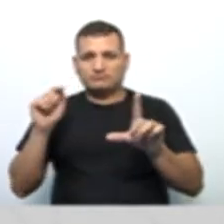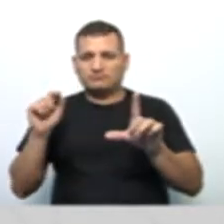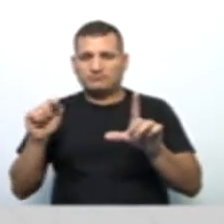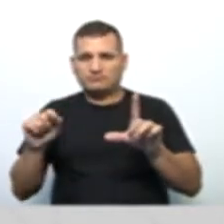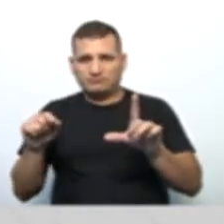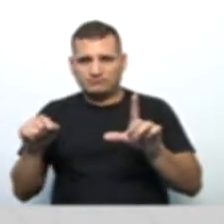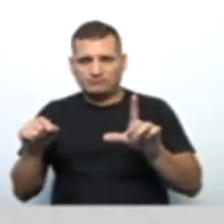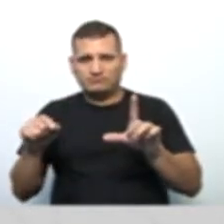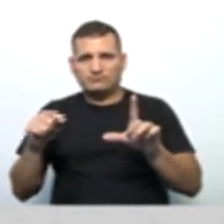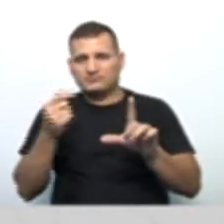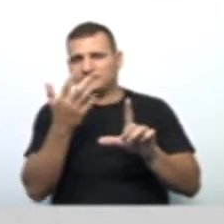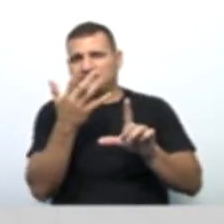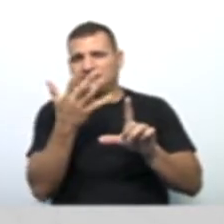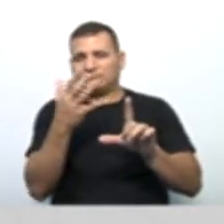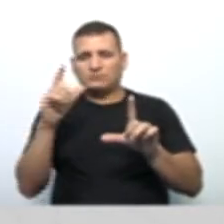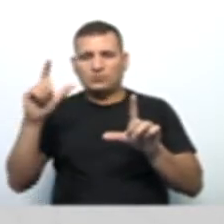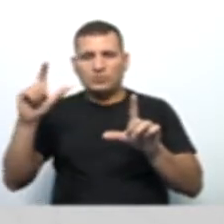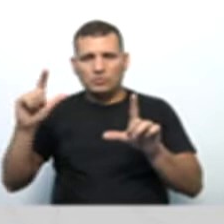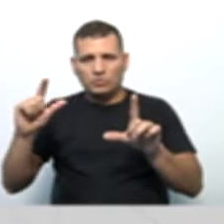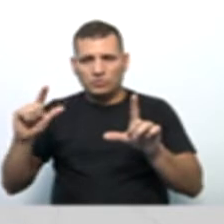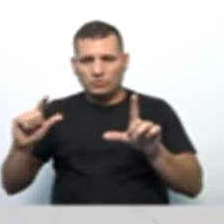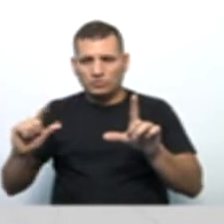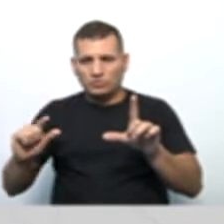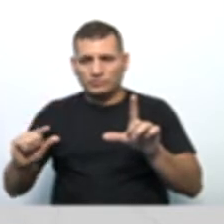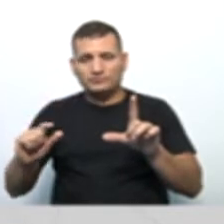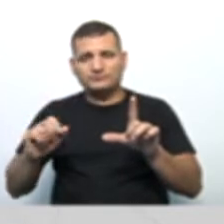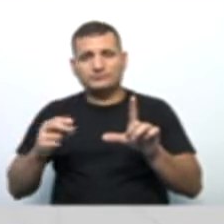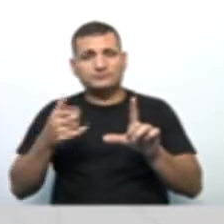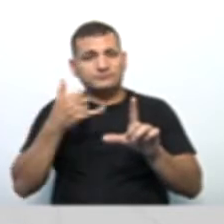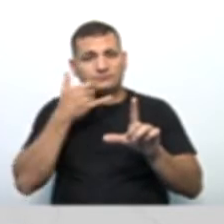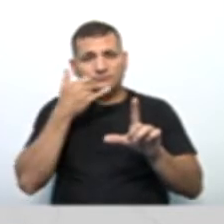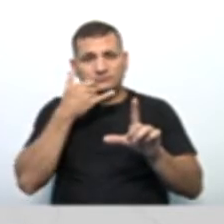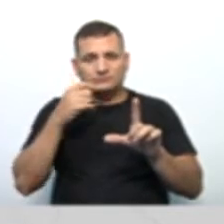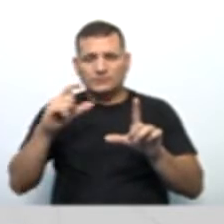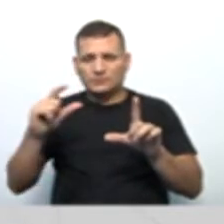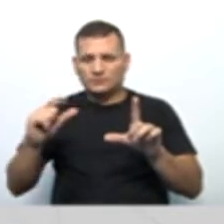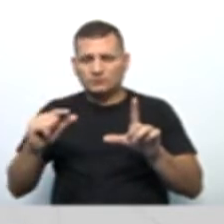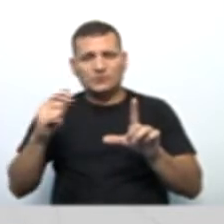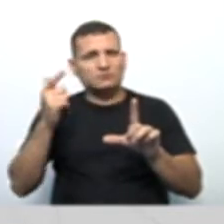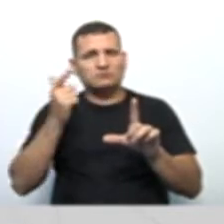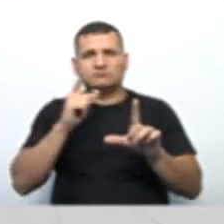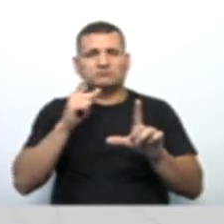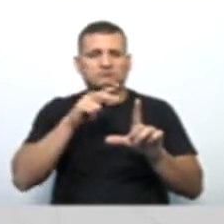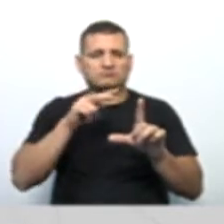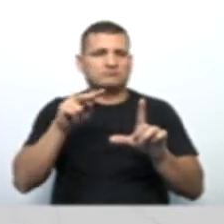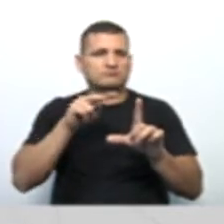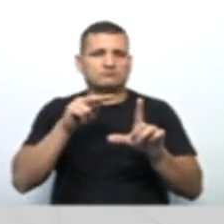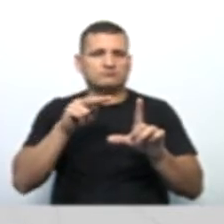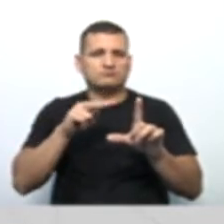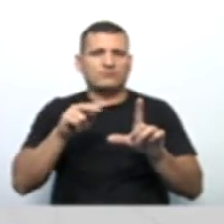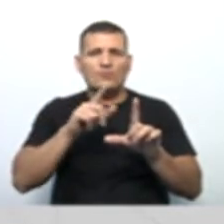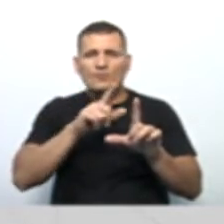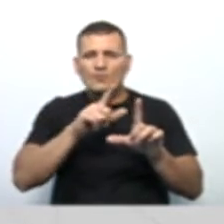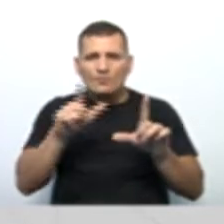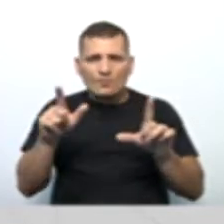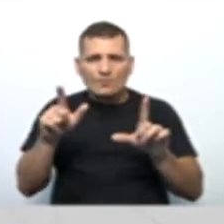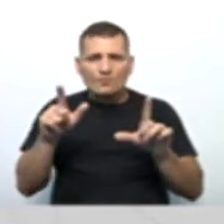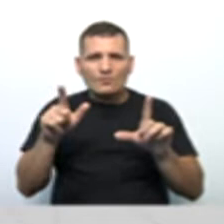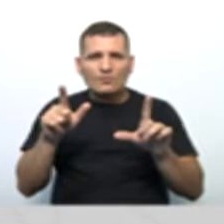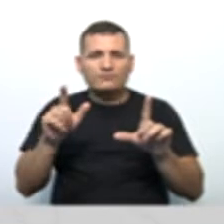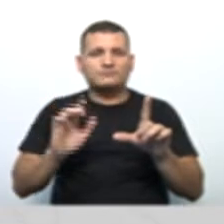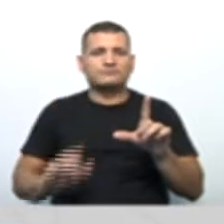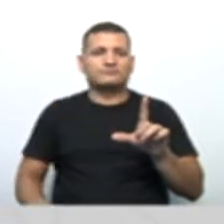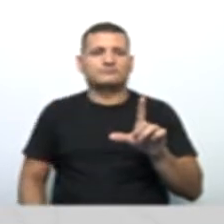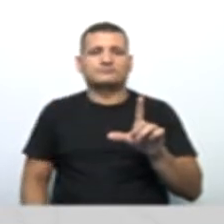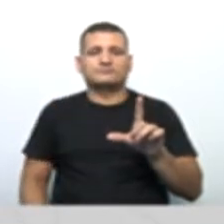eles baixam do computador ou baixo do seu lar ele não vai conseguir isso aqui ele vai olhar na sua página velho tem nada escrito aqui e vai sair